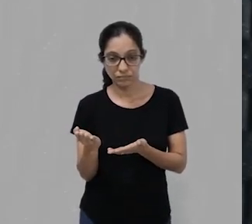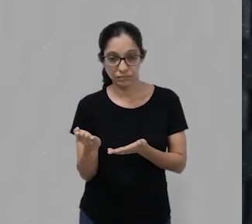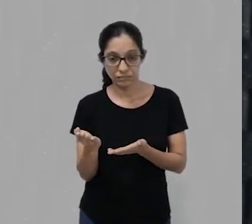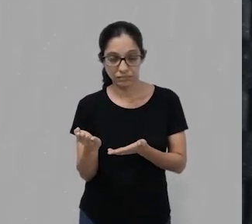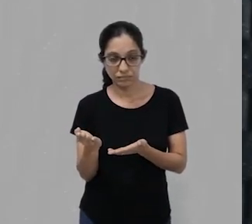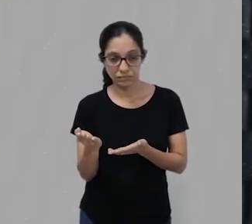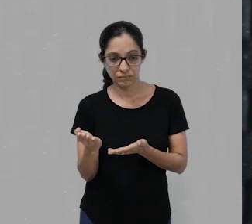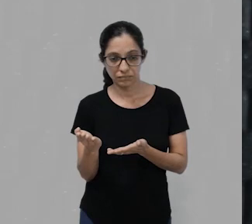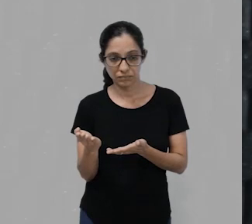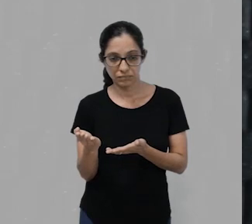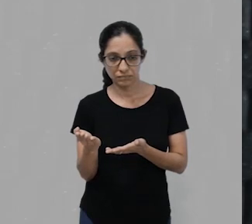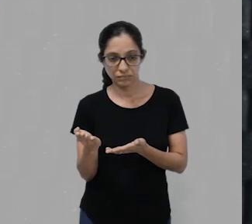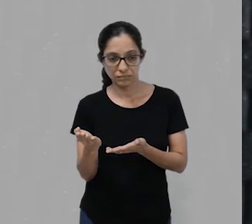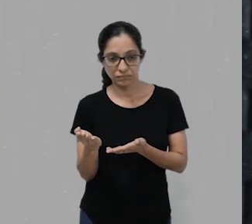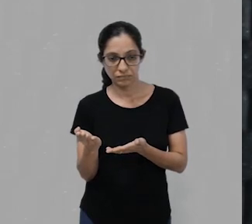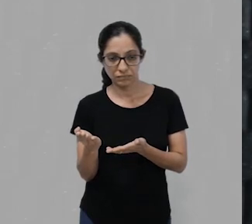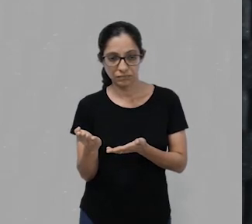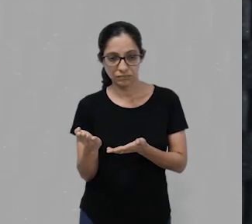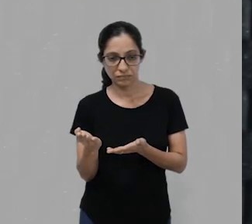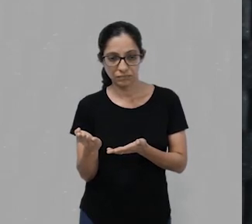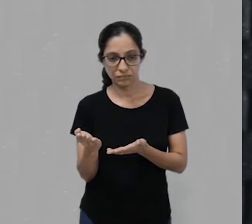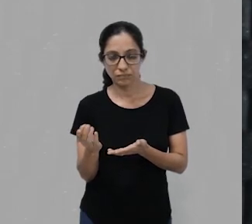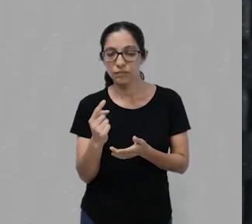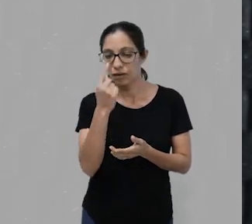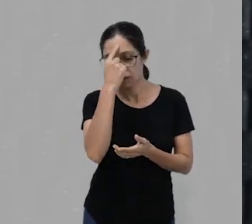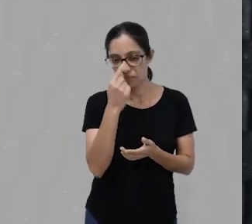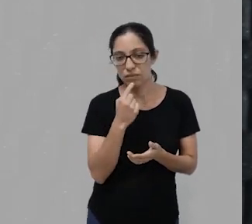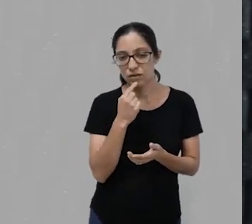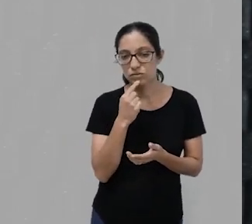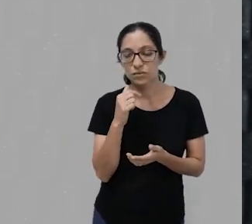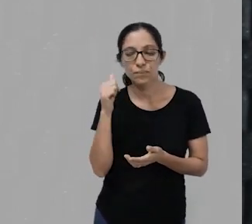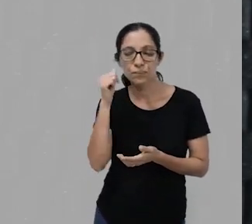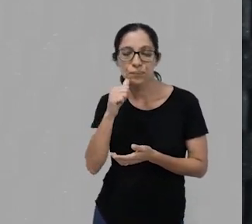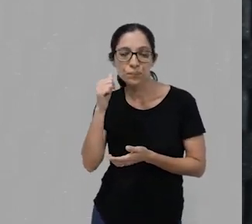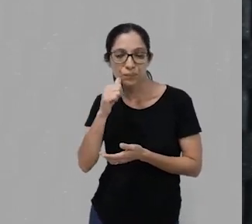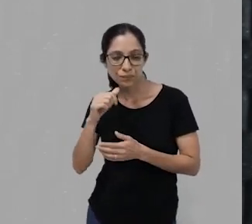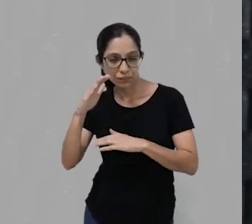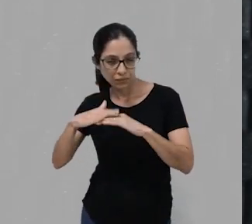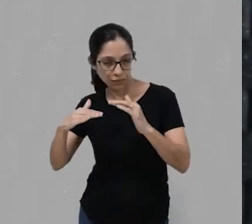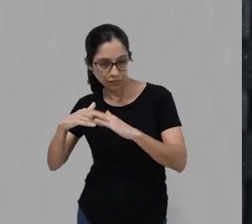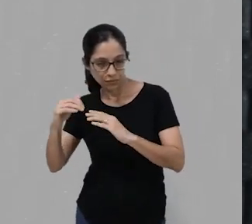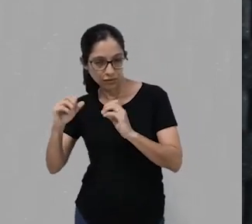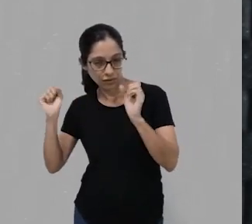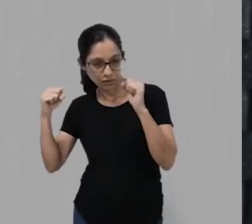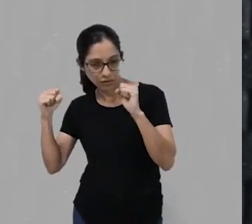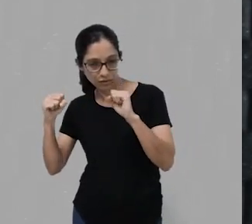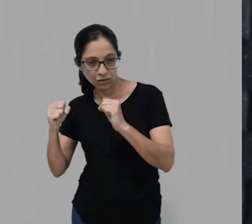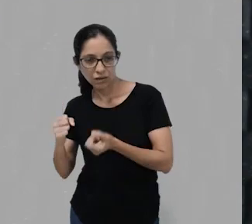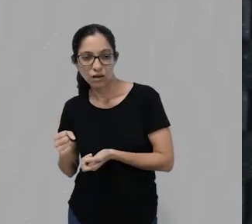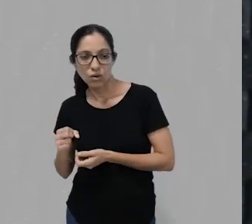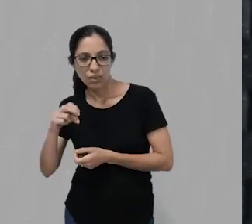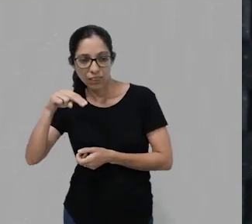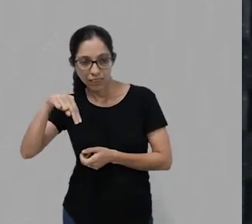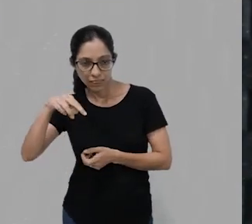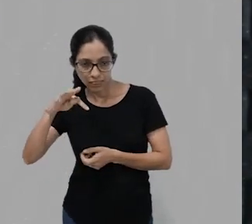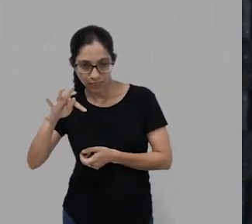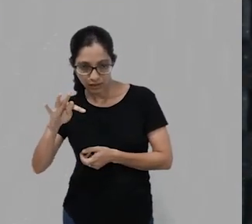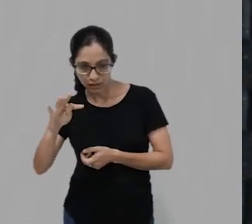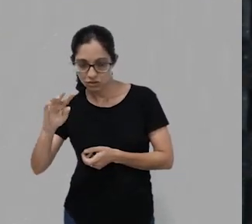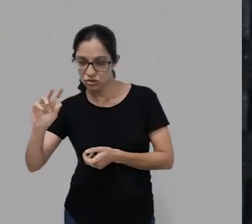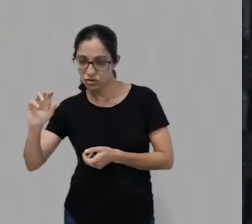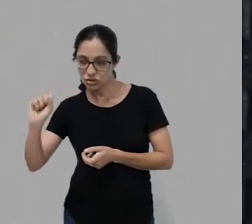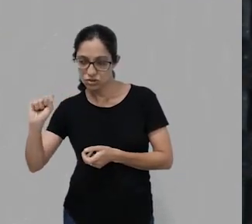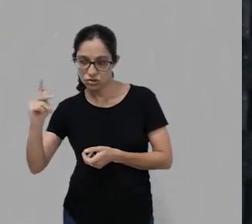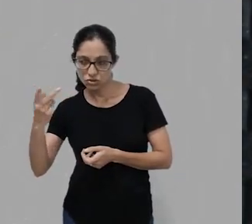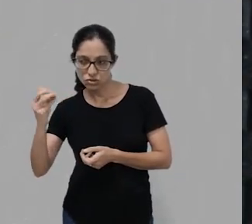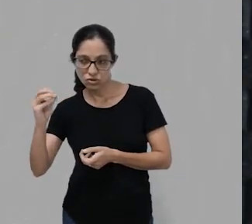baixo ou de baixo para cima. Está aqui a atleta aqui realizando um net shot. Ela está realizando aqui, no caso aqui, de baixo